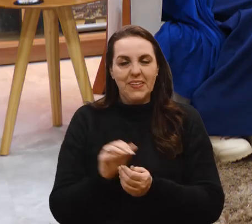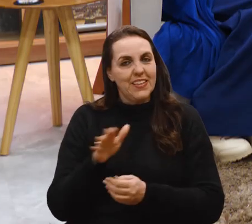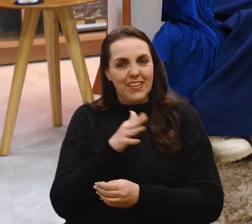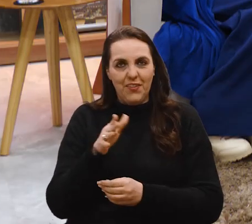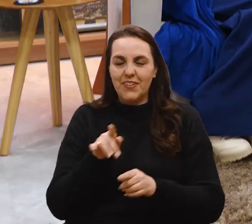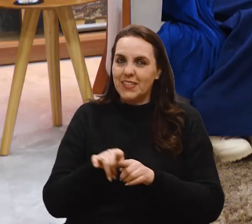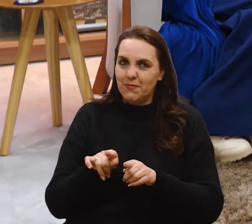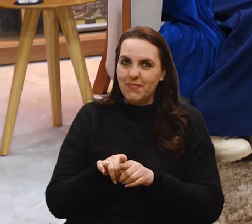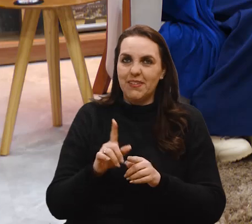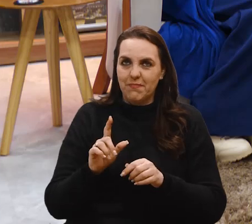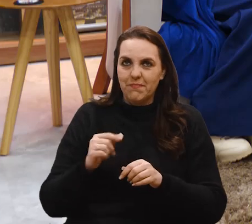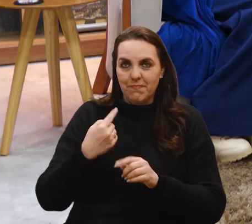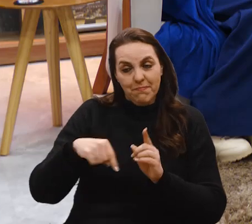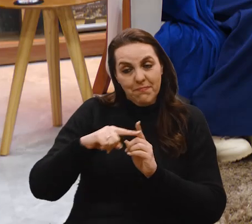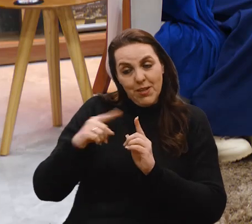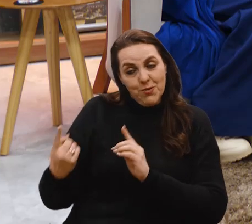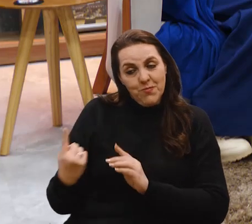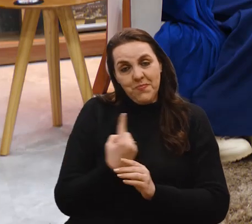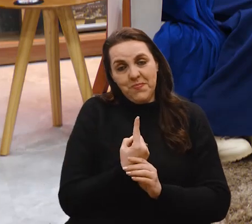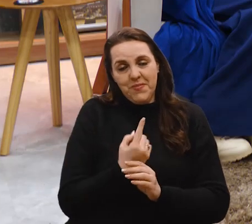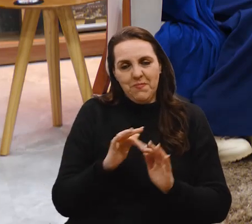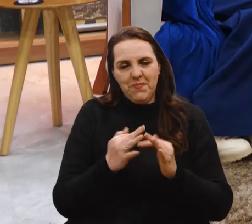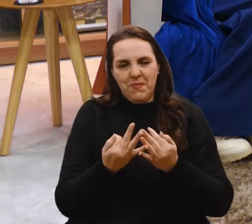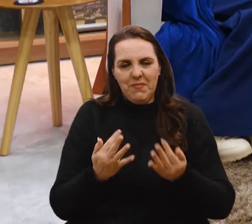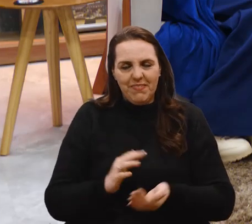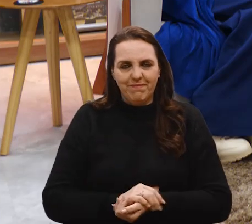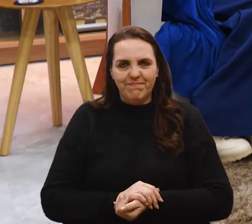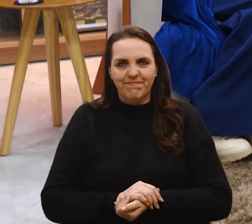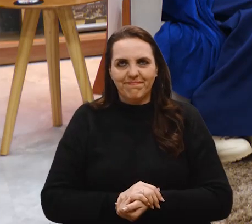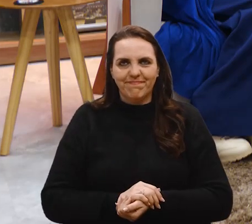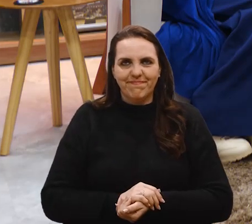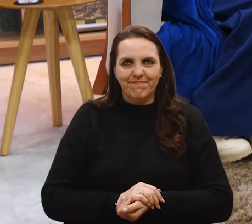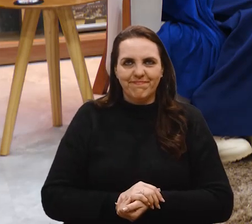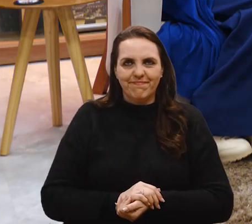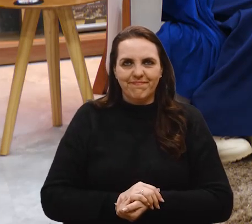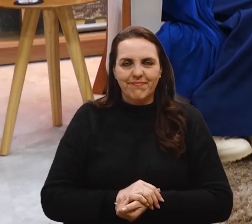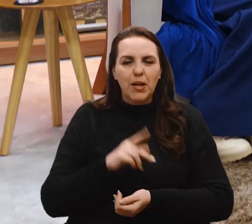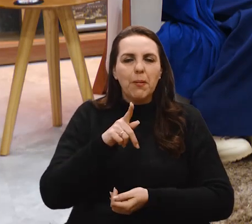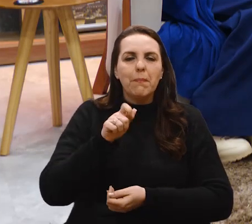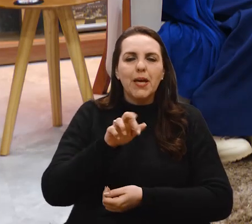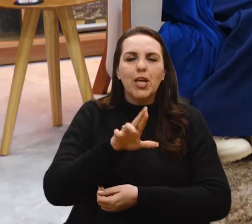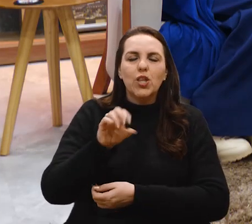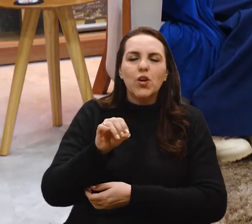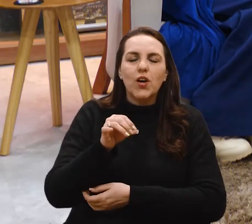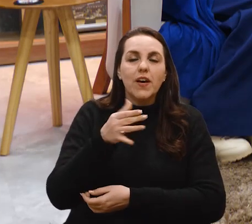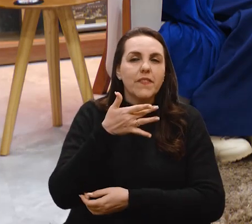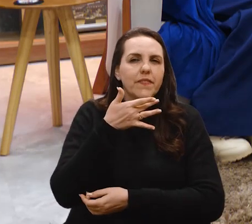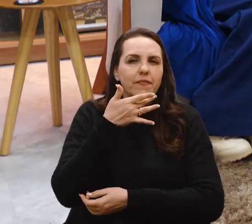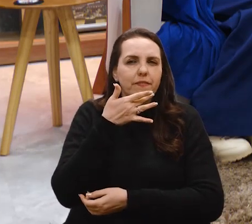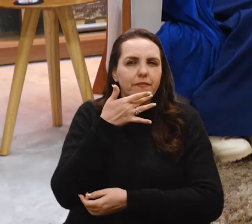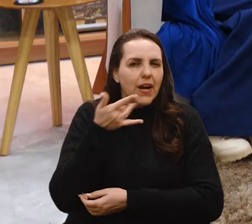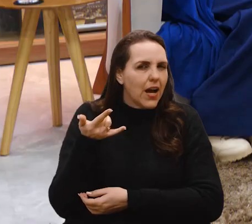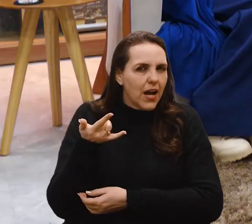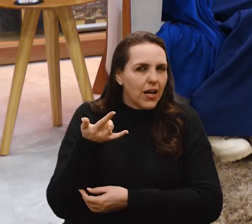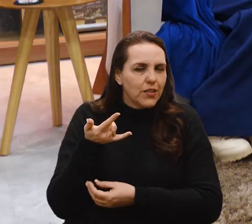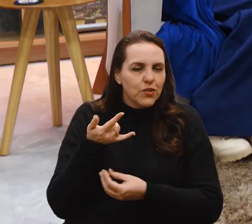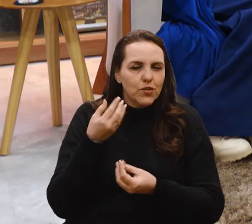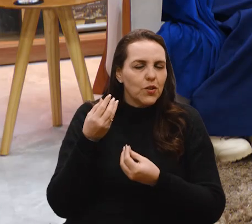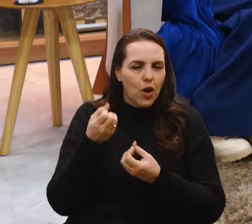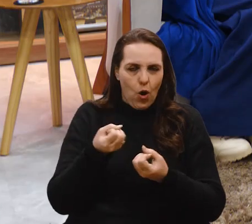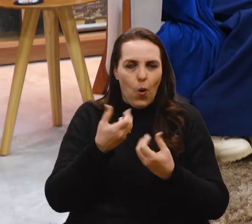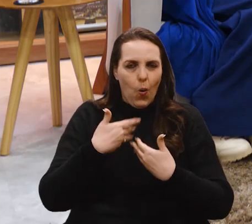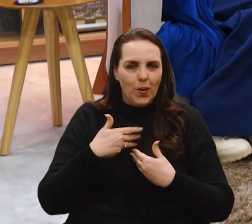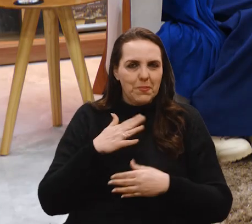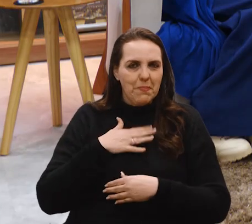também mais um para a família, né? Pedro, e é fácil, me fale se é fácil, se